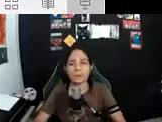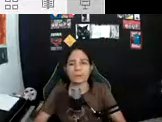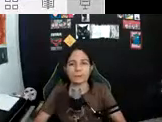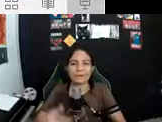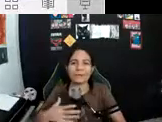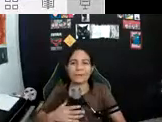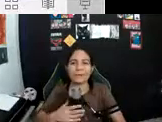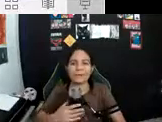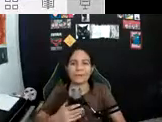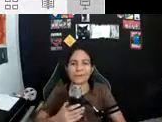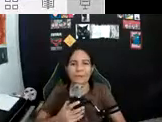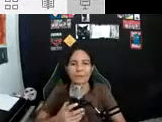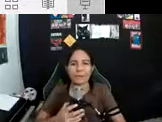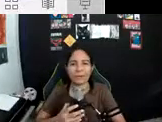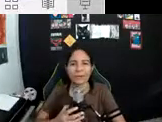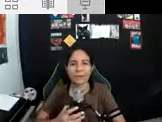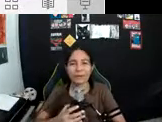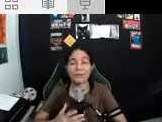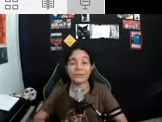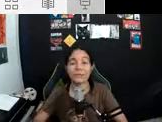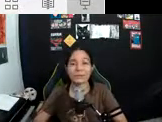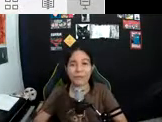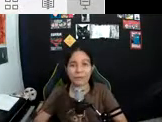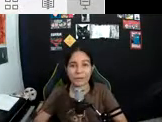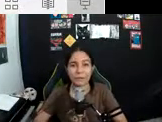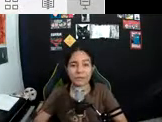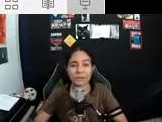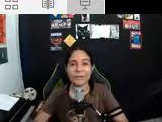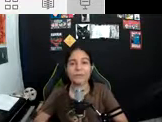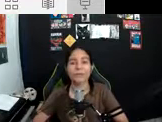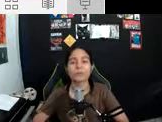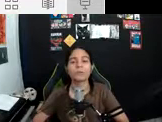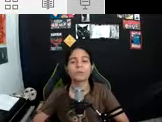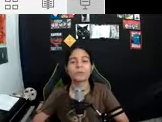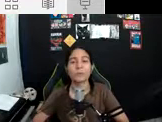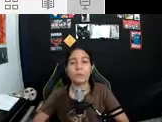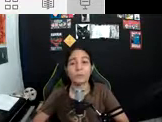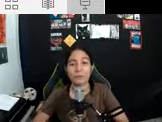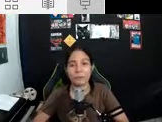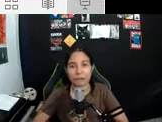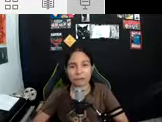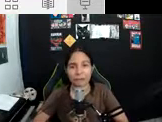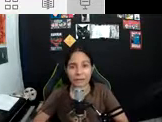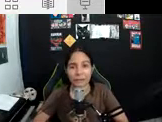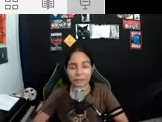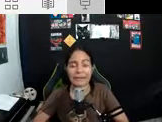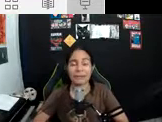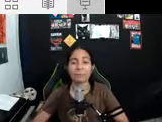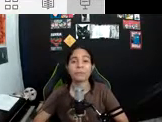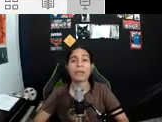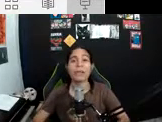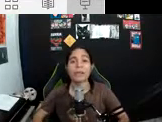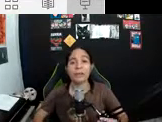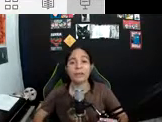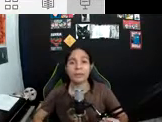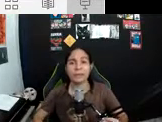Boa noite a todos. Vamos iniciar mais uma aula de problemas atuais de bioética para a turma do P8 de